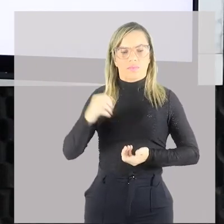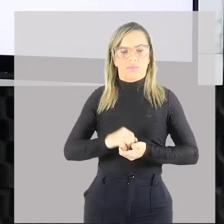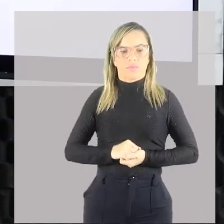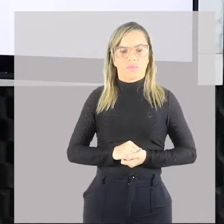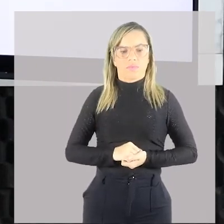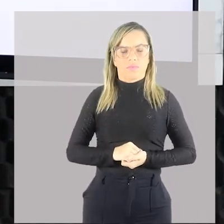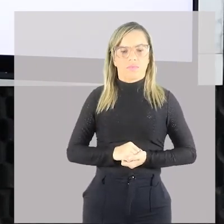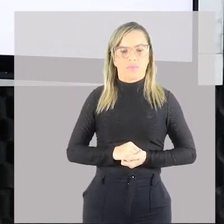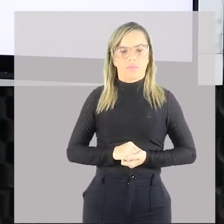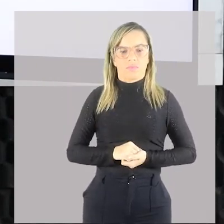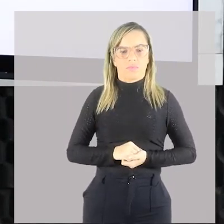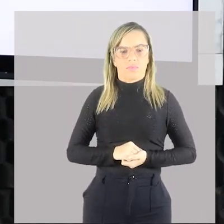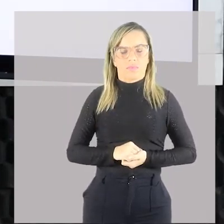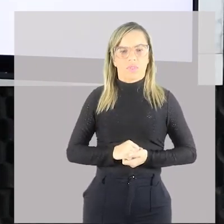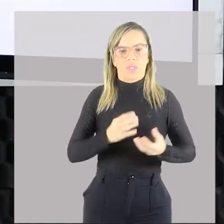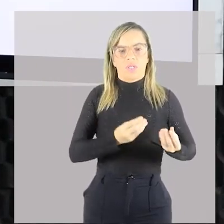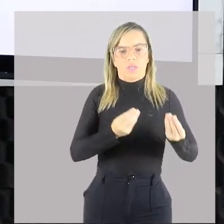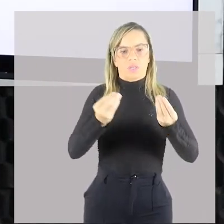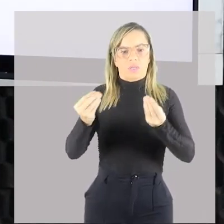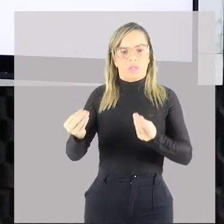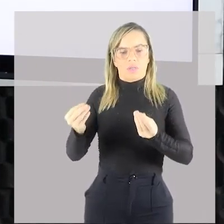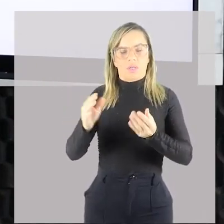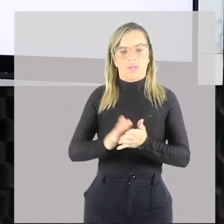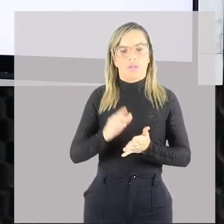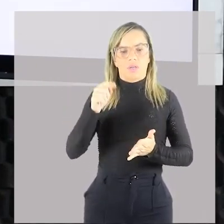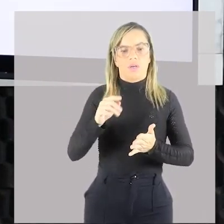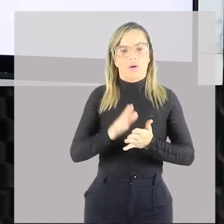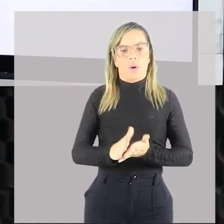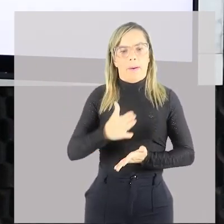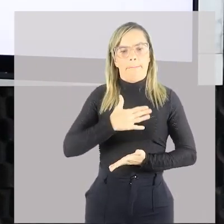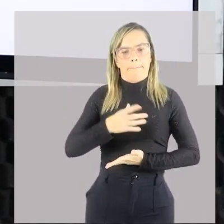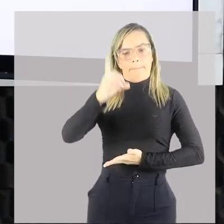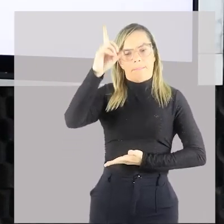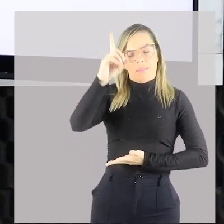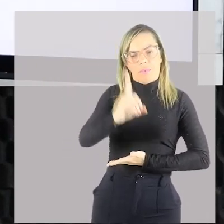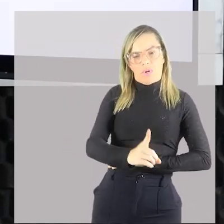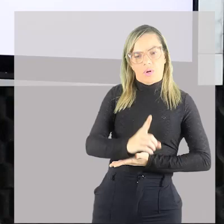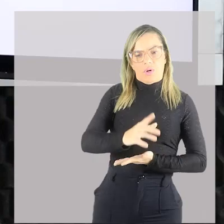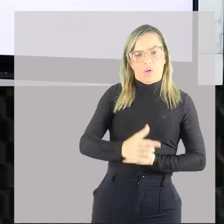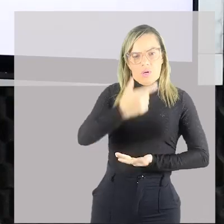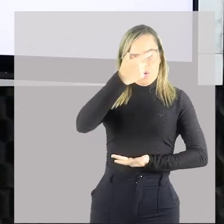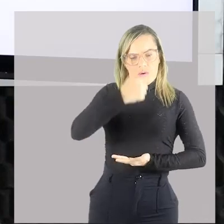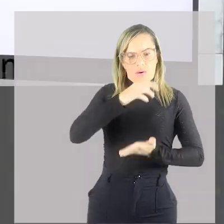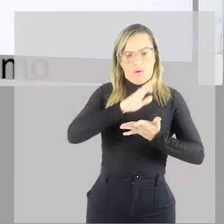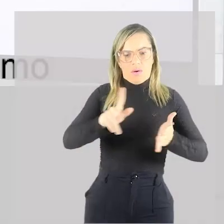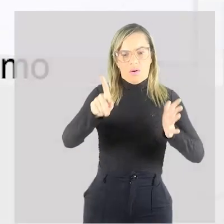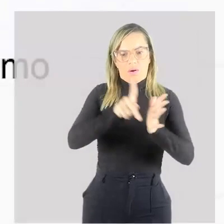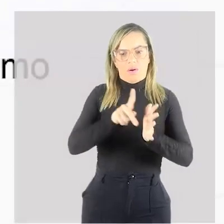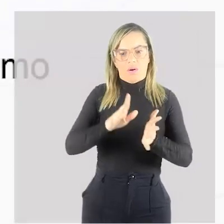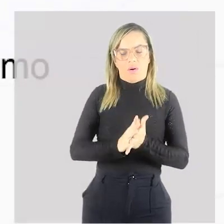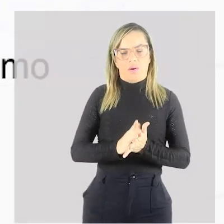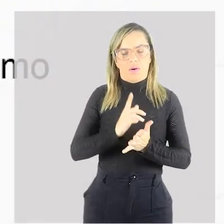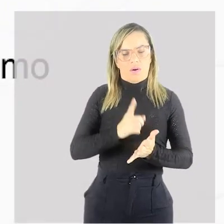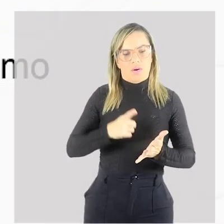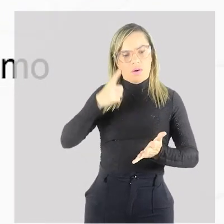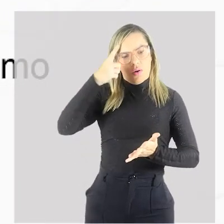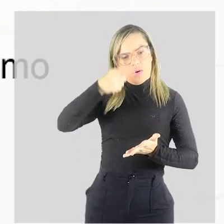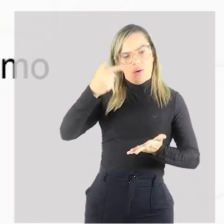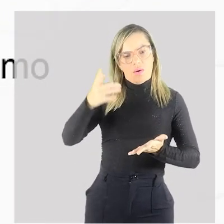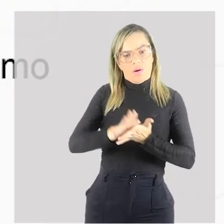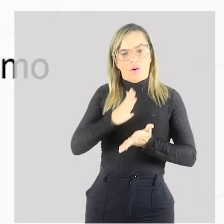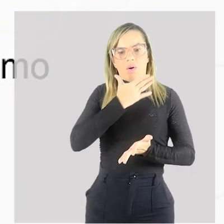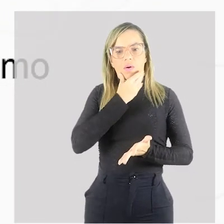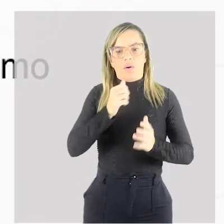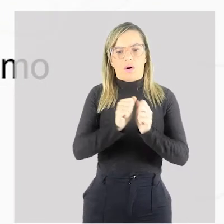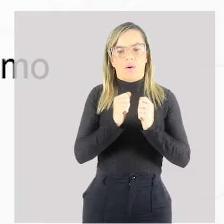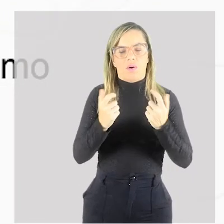Cedo e transfiro o meu direito de governar-me a mim, a este homem, ou a esta